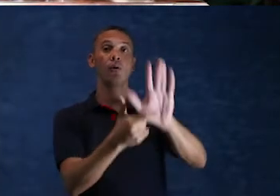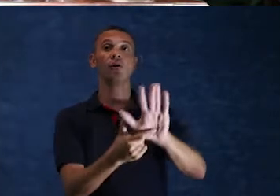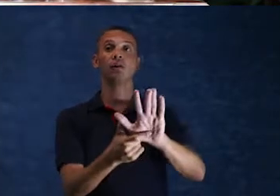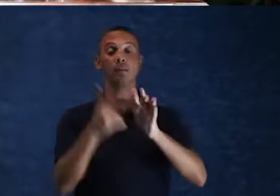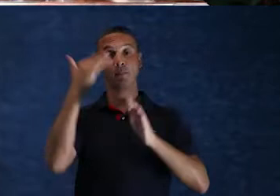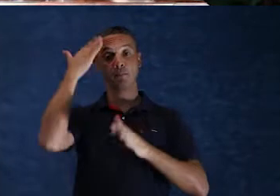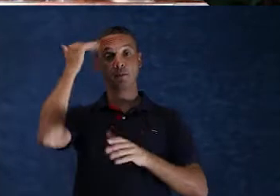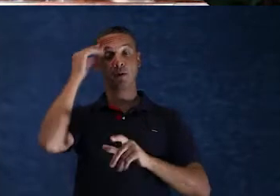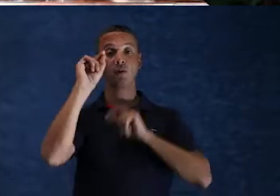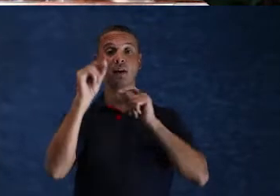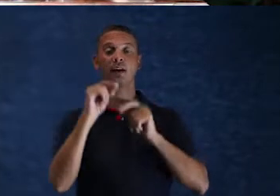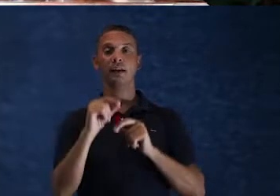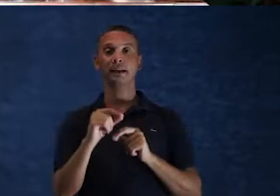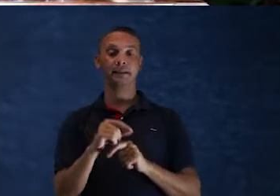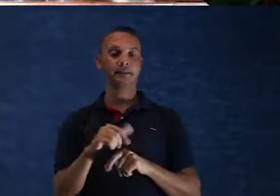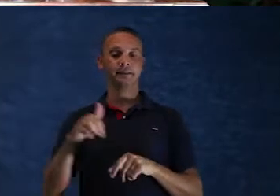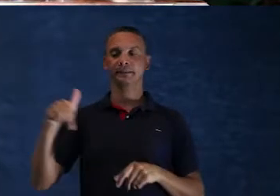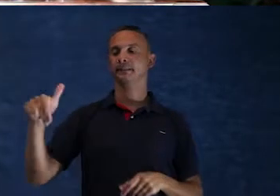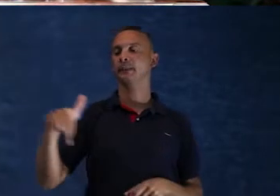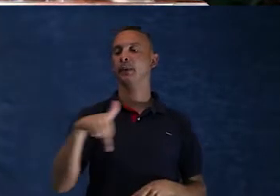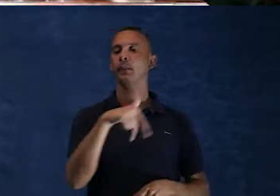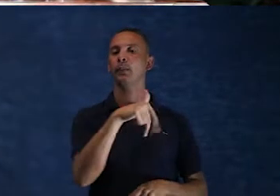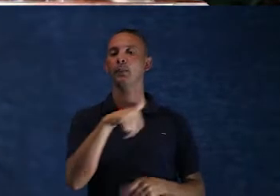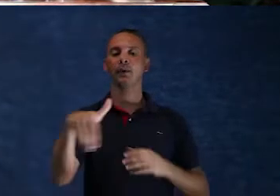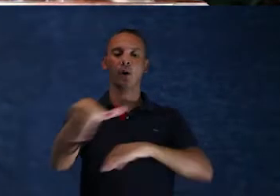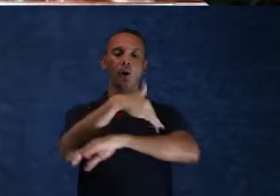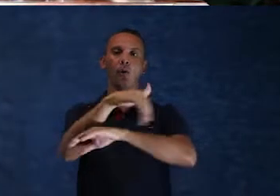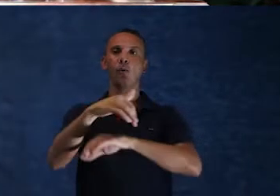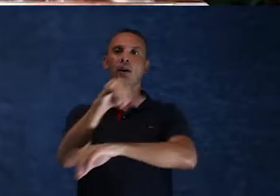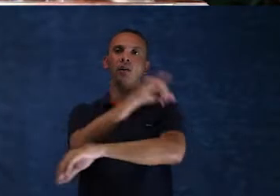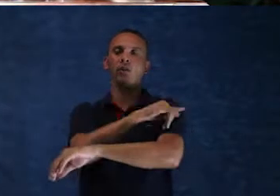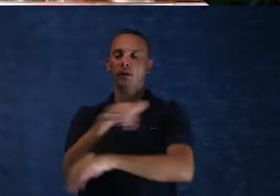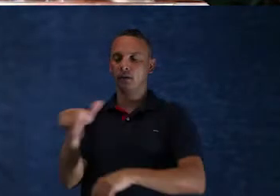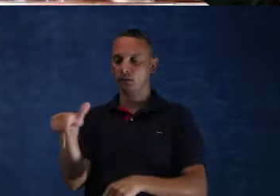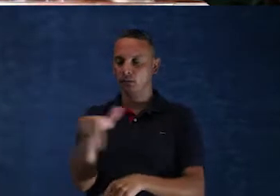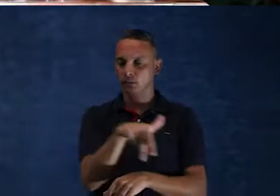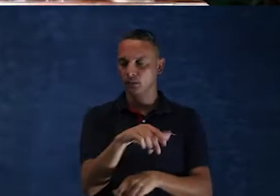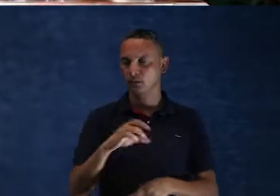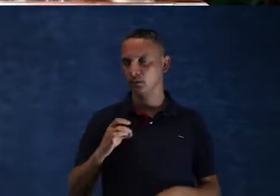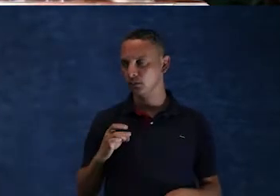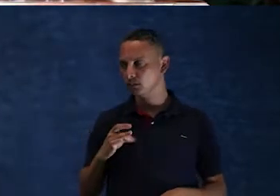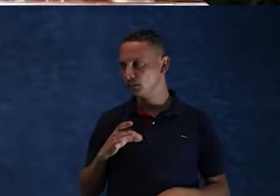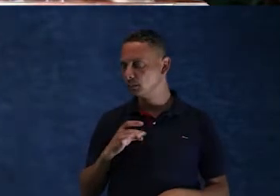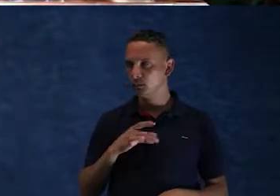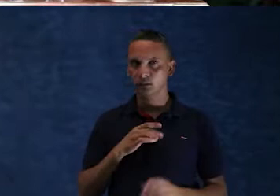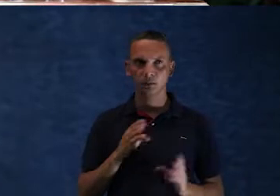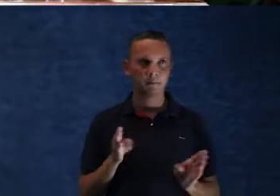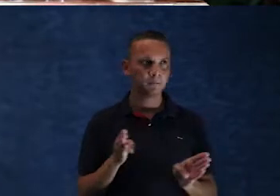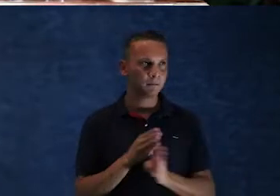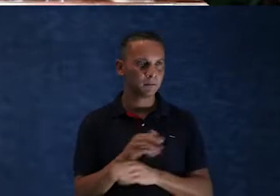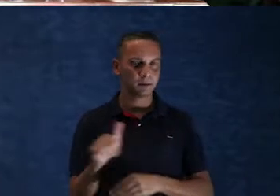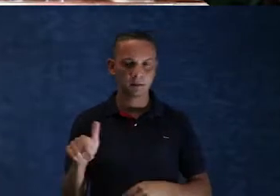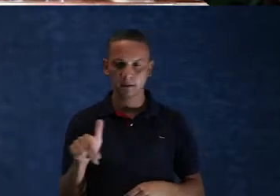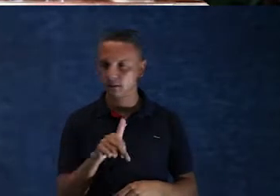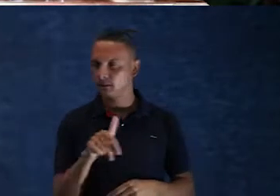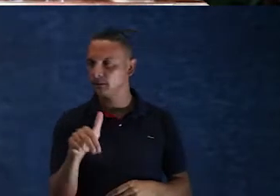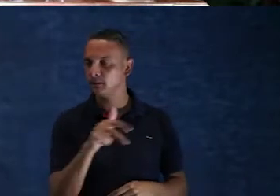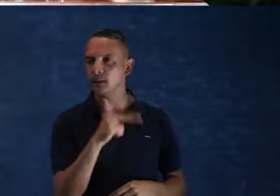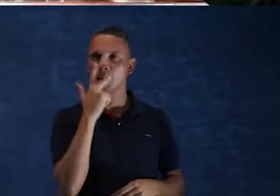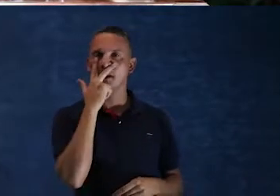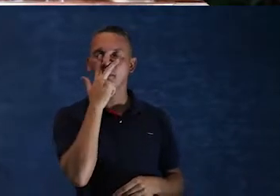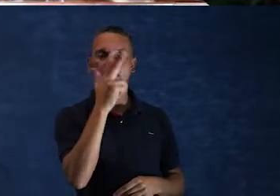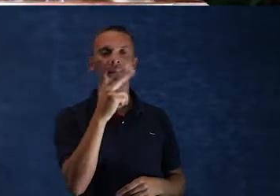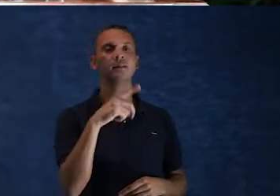arte de andar pelas ruas do Rio de Janeiro, que, em contraponto sombrio, revisita o romântico José de Alencar.